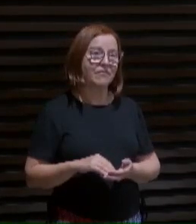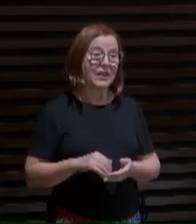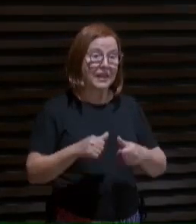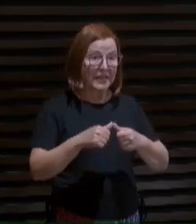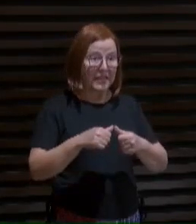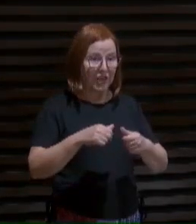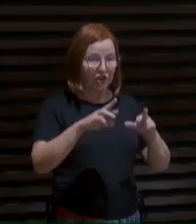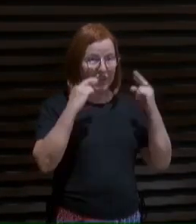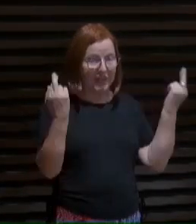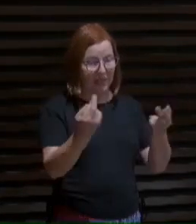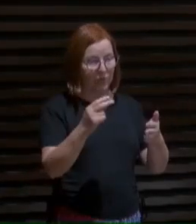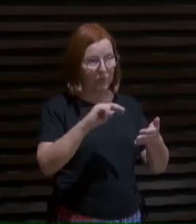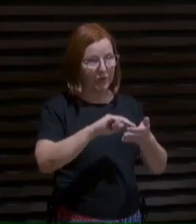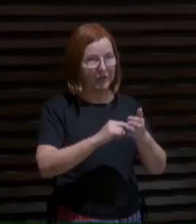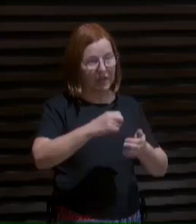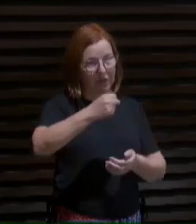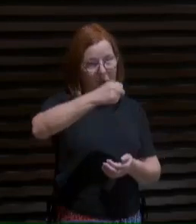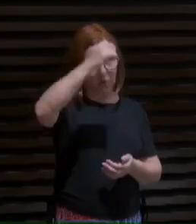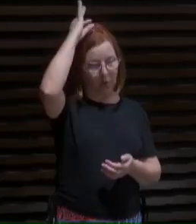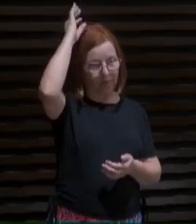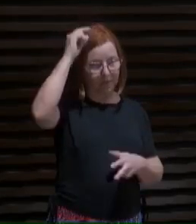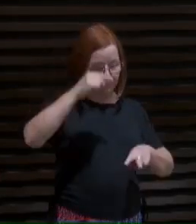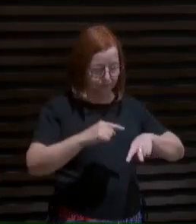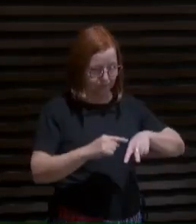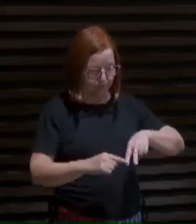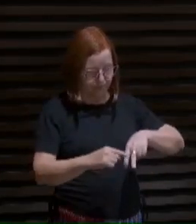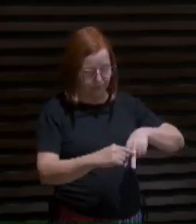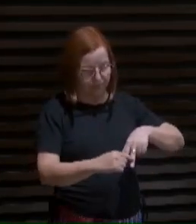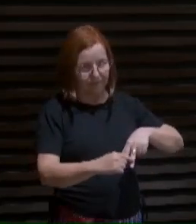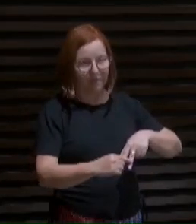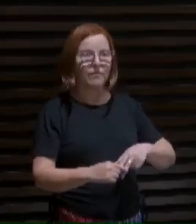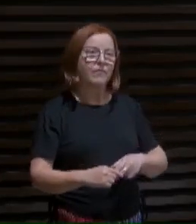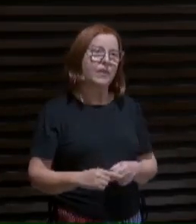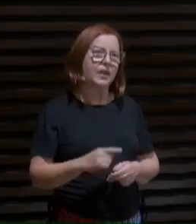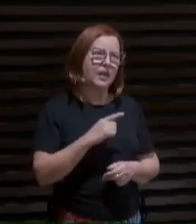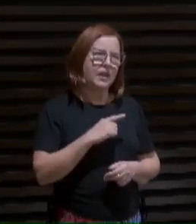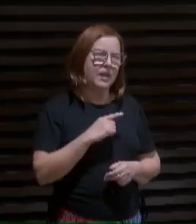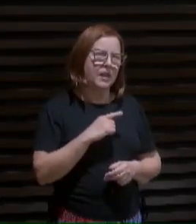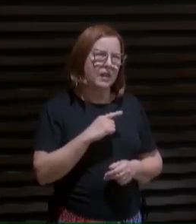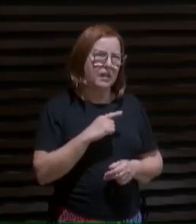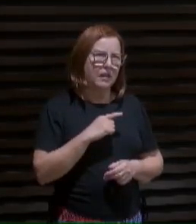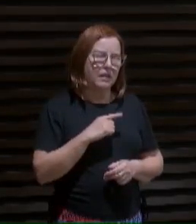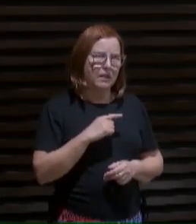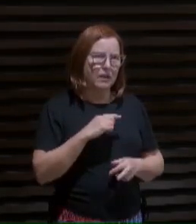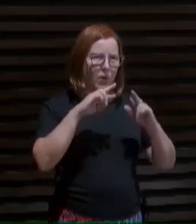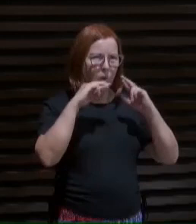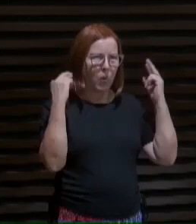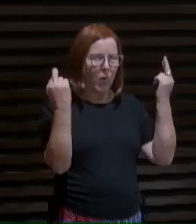E as duas pernas, porque houve um tempo que houve o reino do Oriente e do Ocidente.